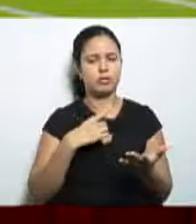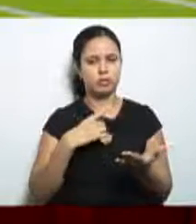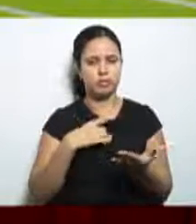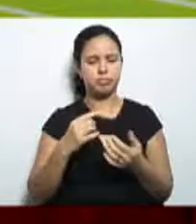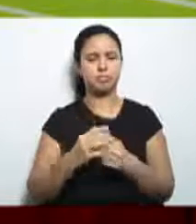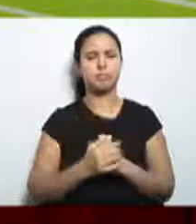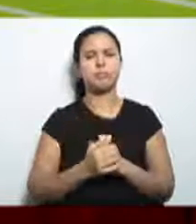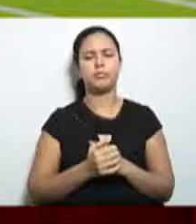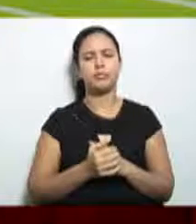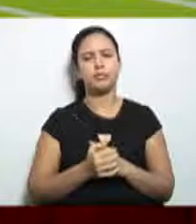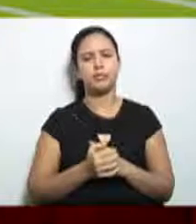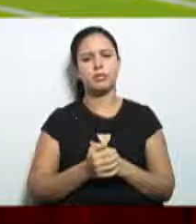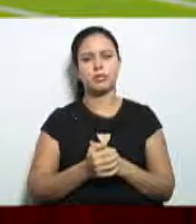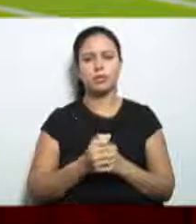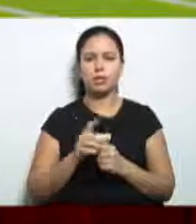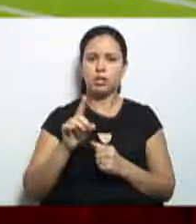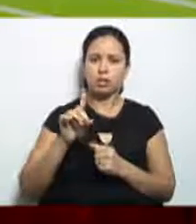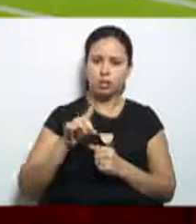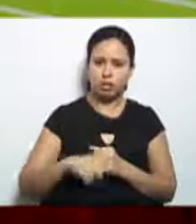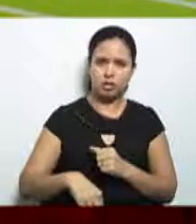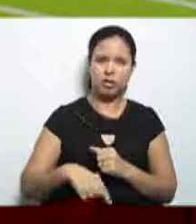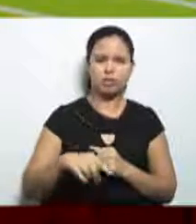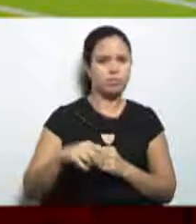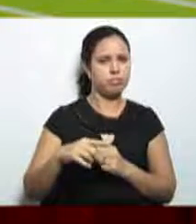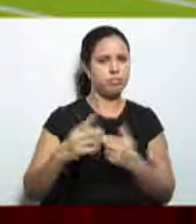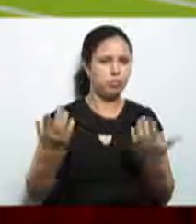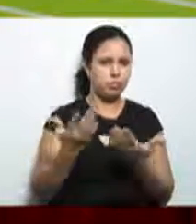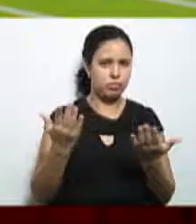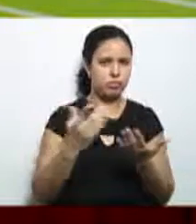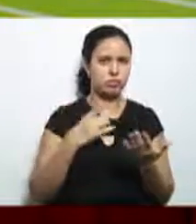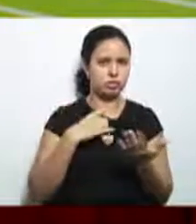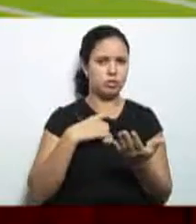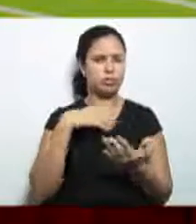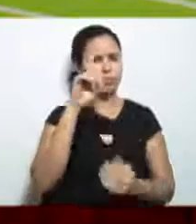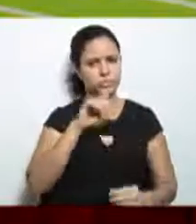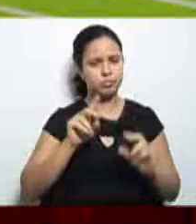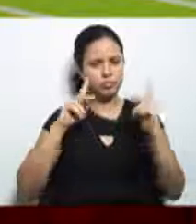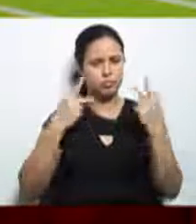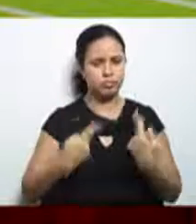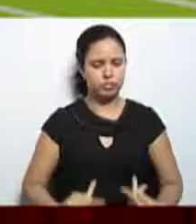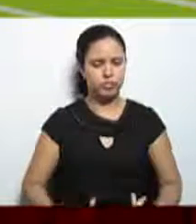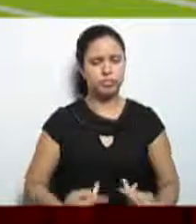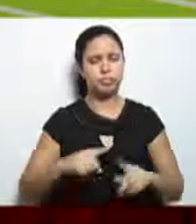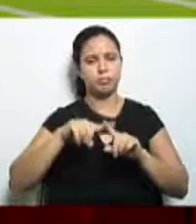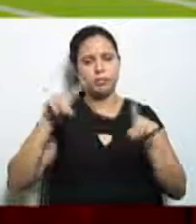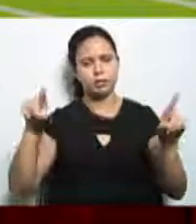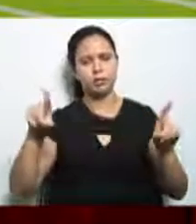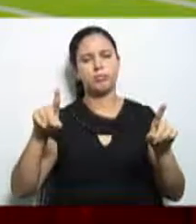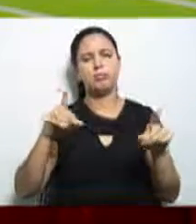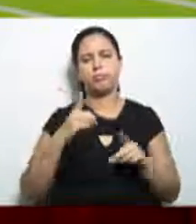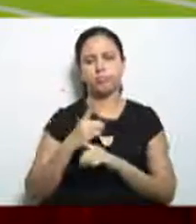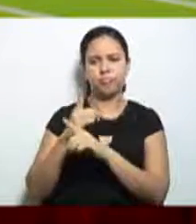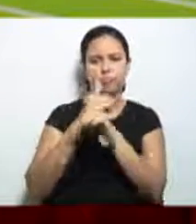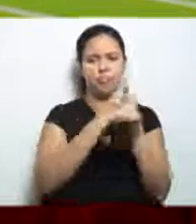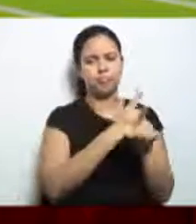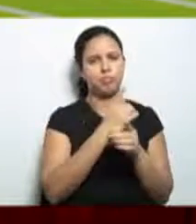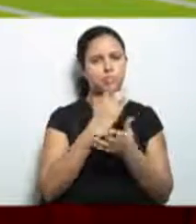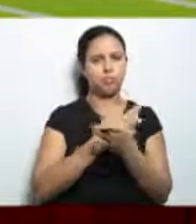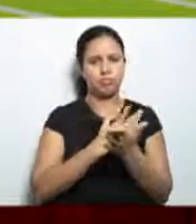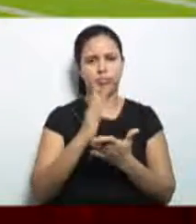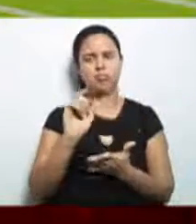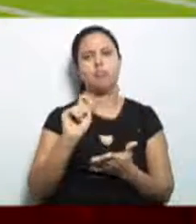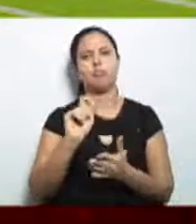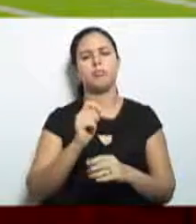uma grande ferida aos direitos humanos, mas existem ainda modos de produção, modos de trabalho hoje, onde está presente o trabalho escravo.